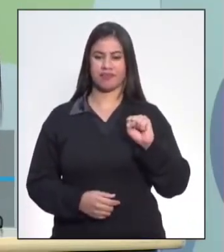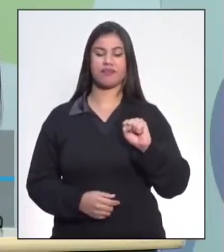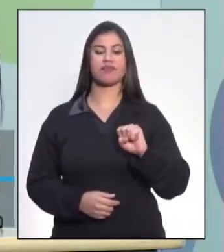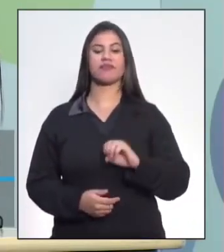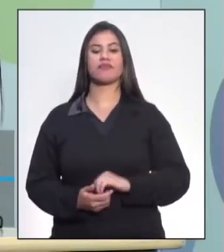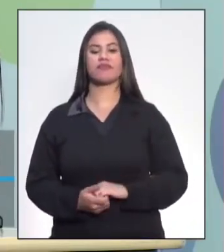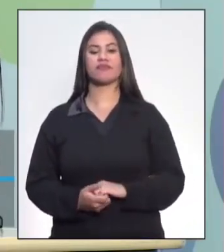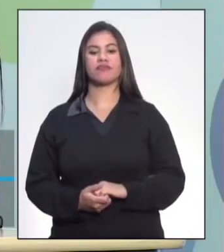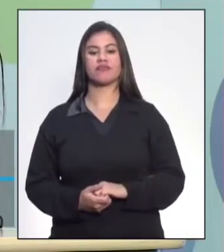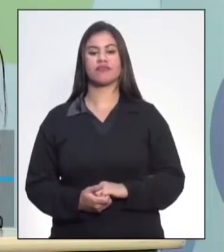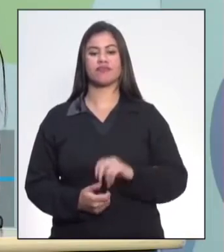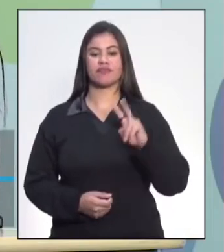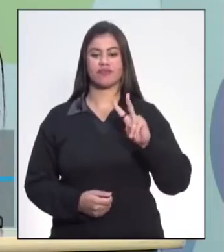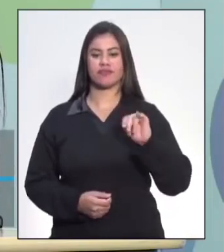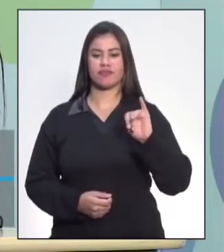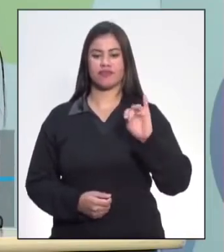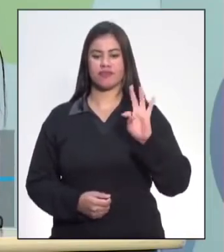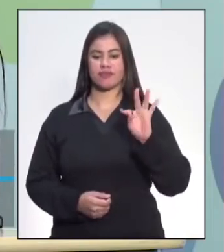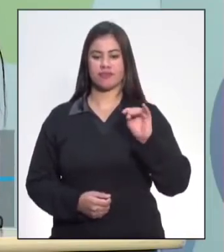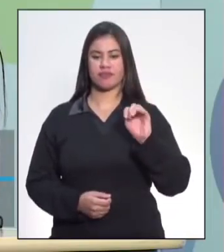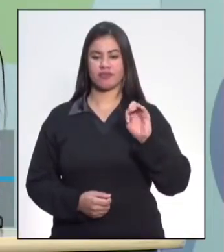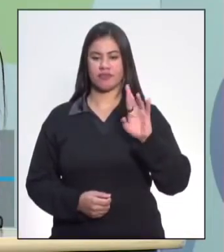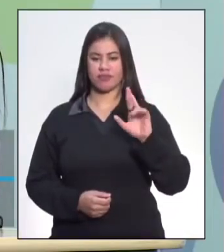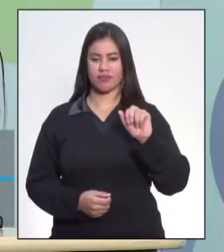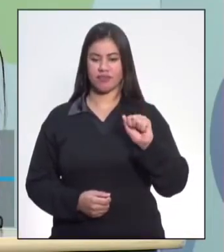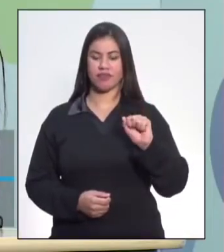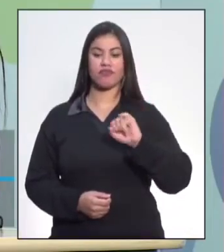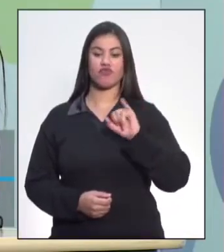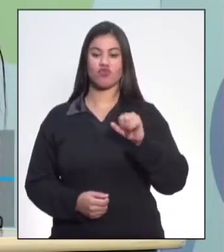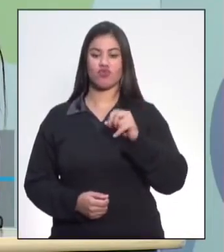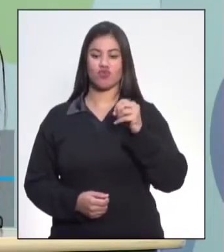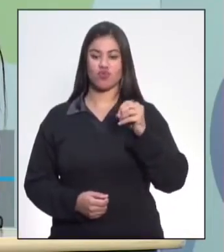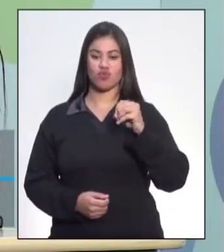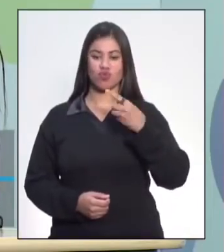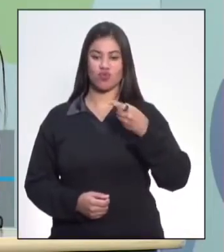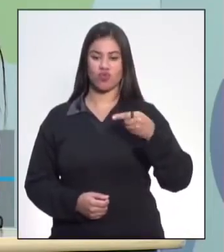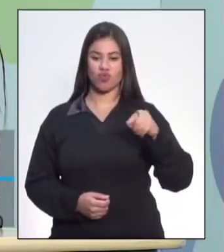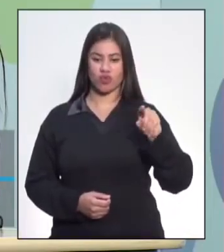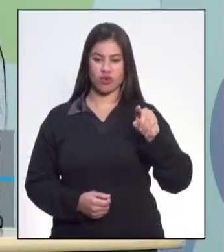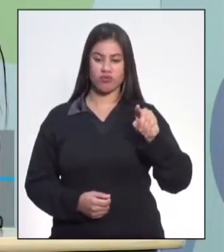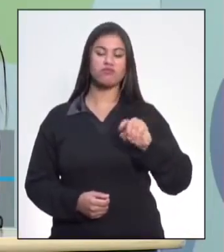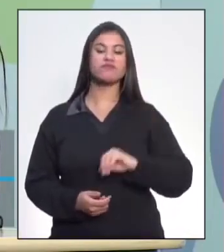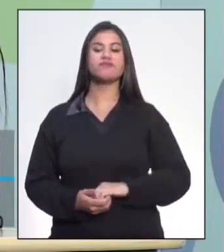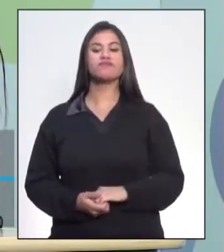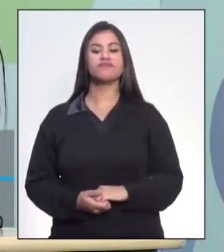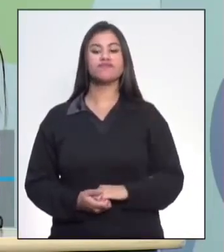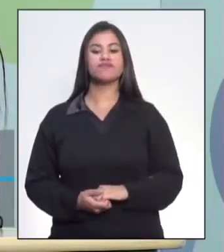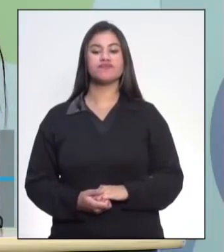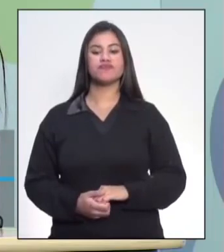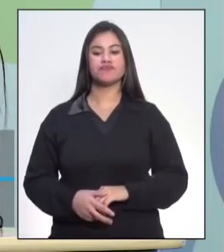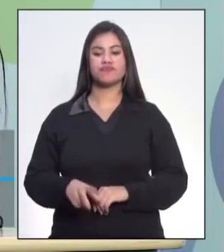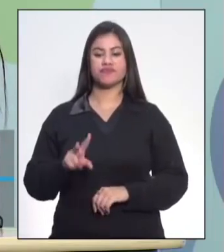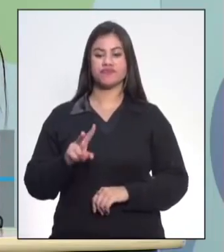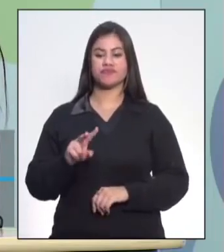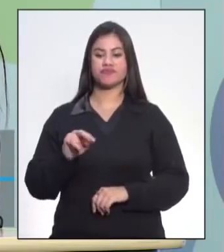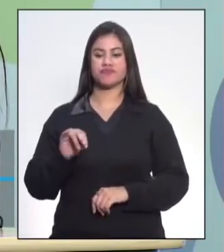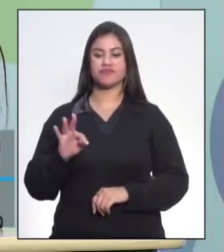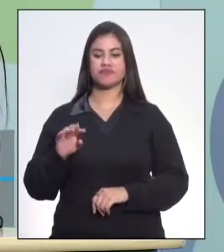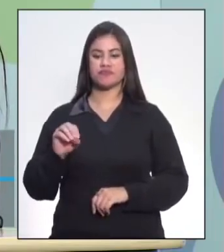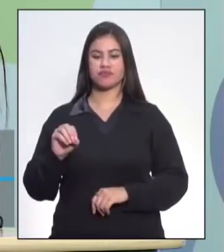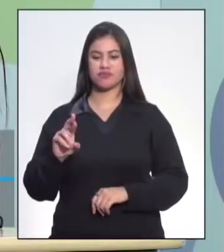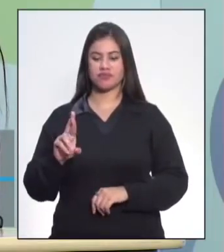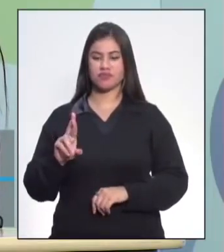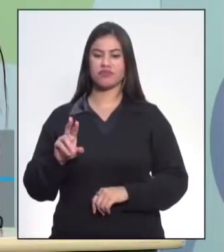Rosa, a Vitória, o João Vitor responderam letra B. Enquanto que o Vitor Hugo,